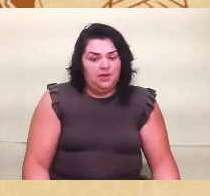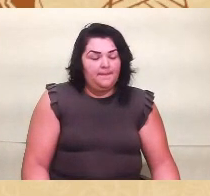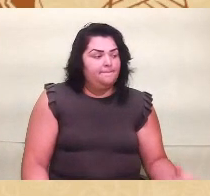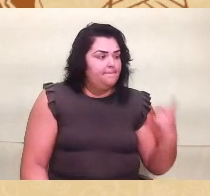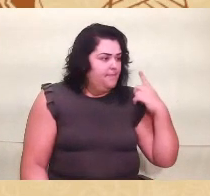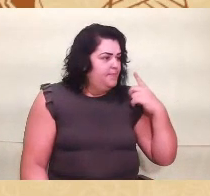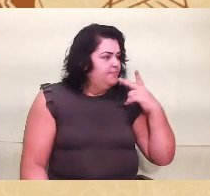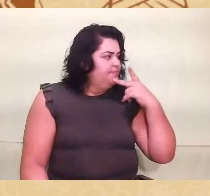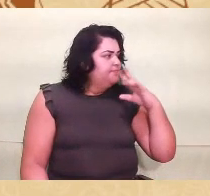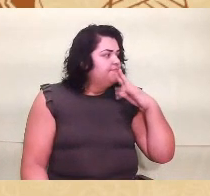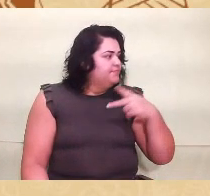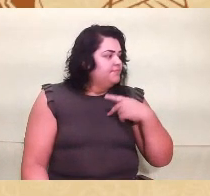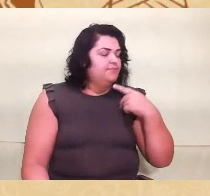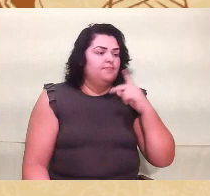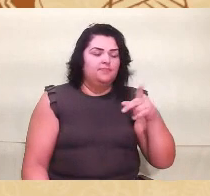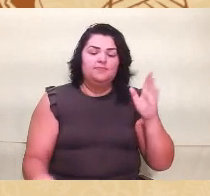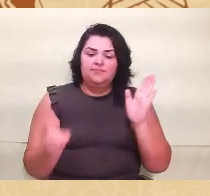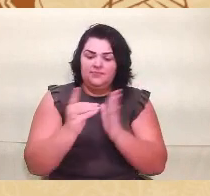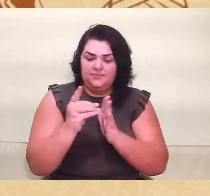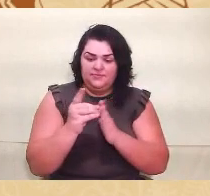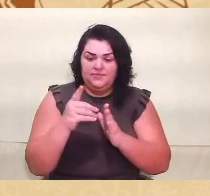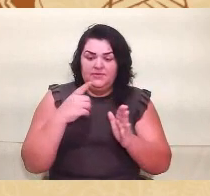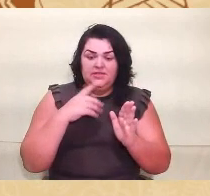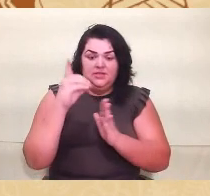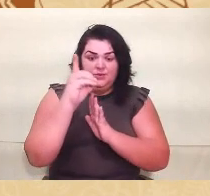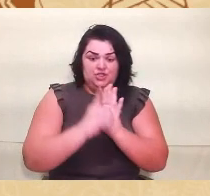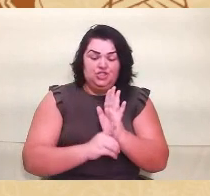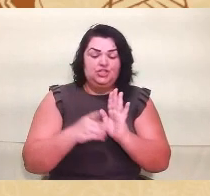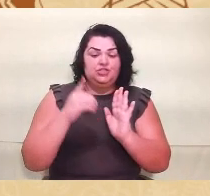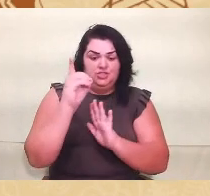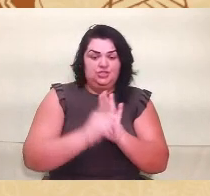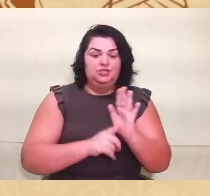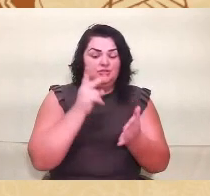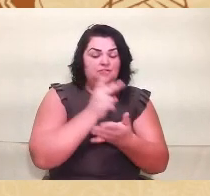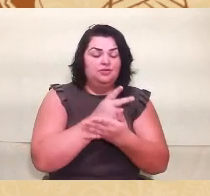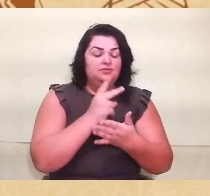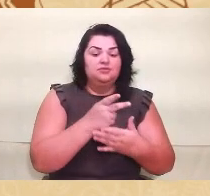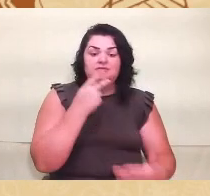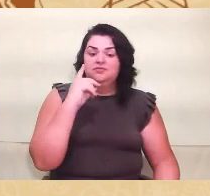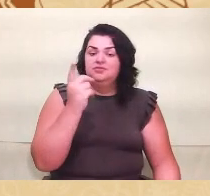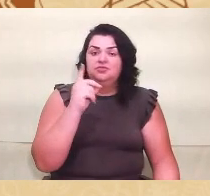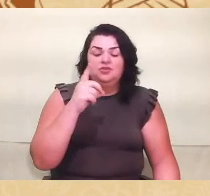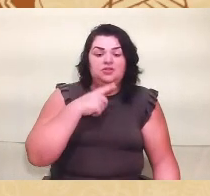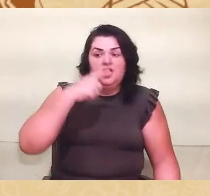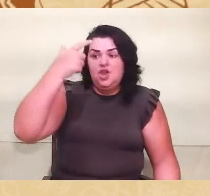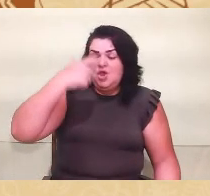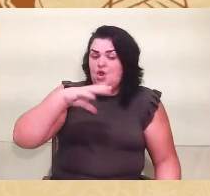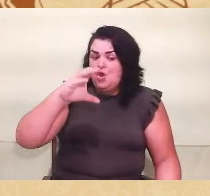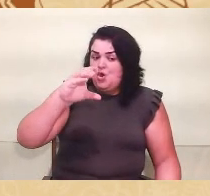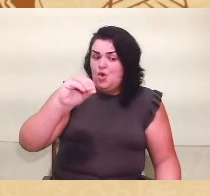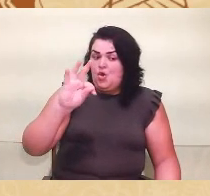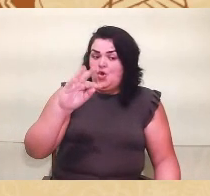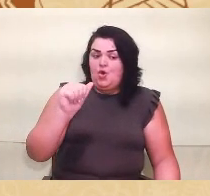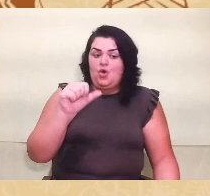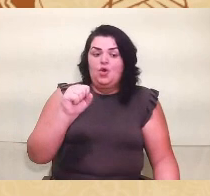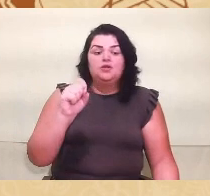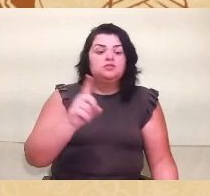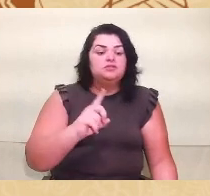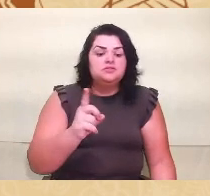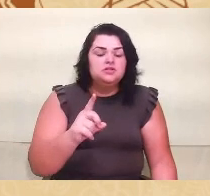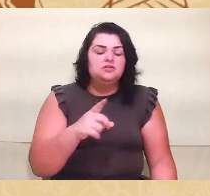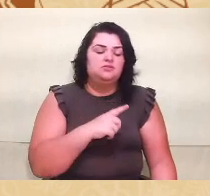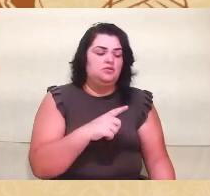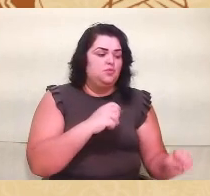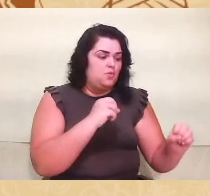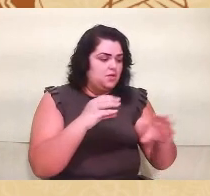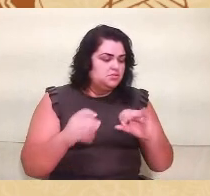autodeclarar indígenas e a lutar por direitos, eu não estou falando só de cota, não, viu? Cota, educação, saúde,